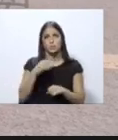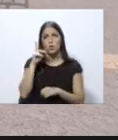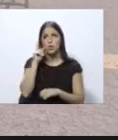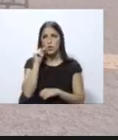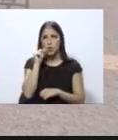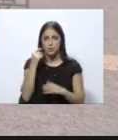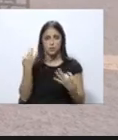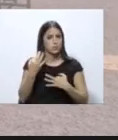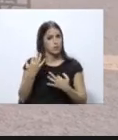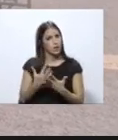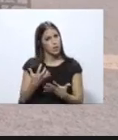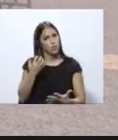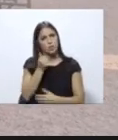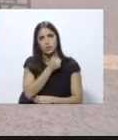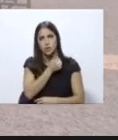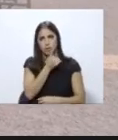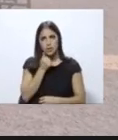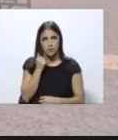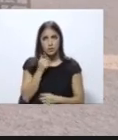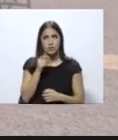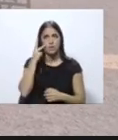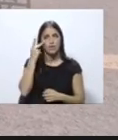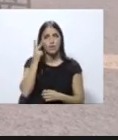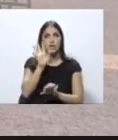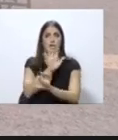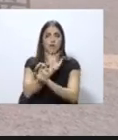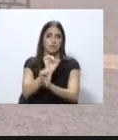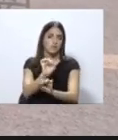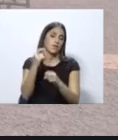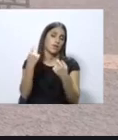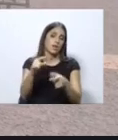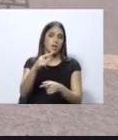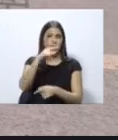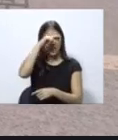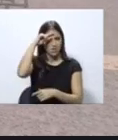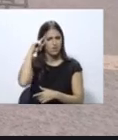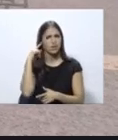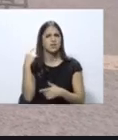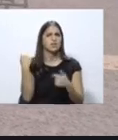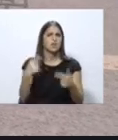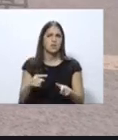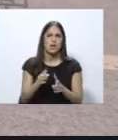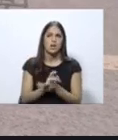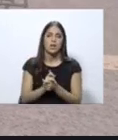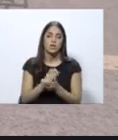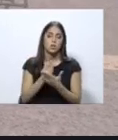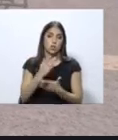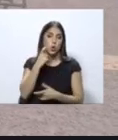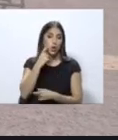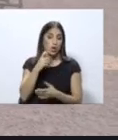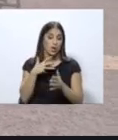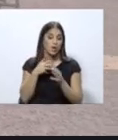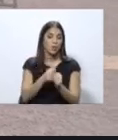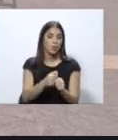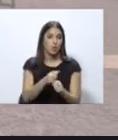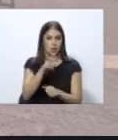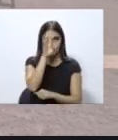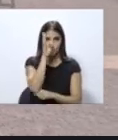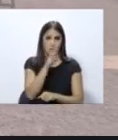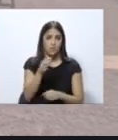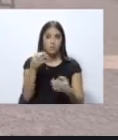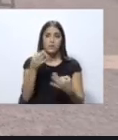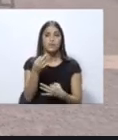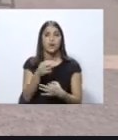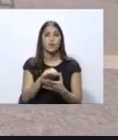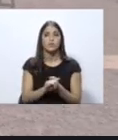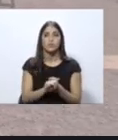de sacrifício, que a vida deles é muito difícil andar, só quem acompanha, tenha